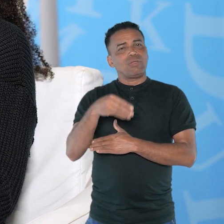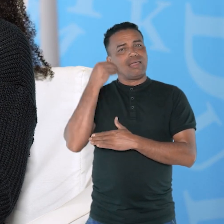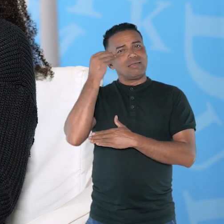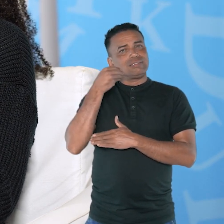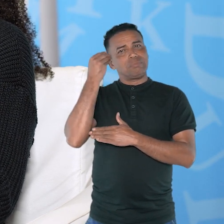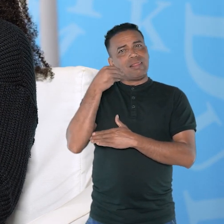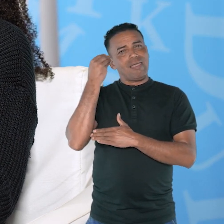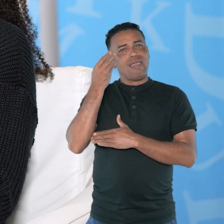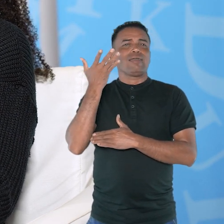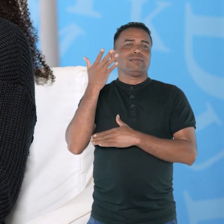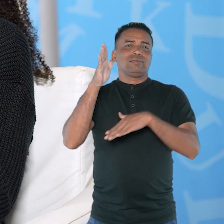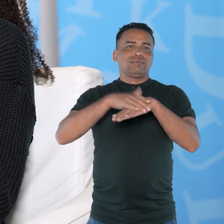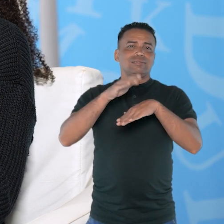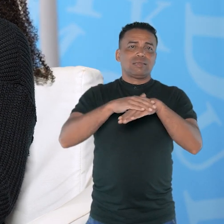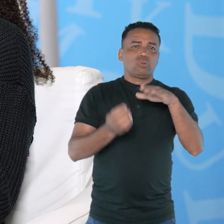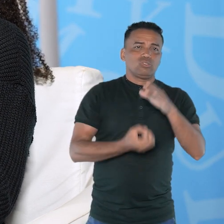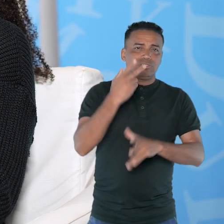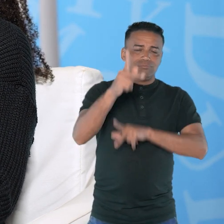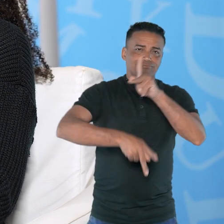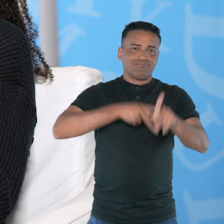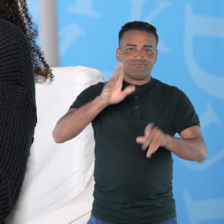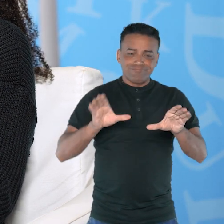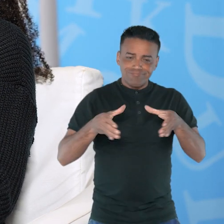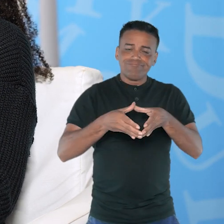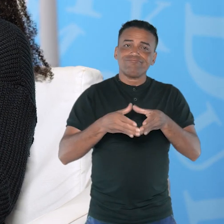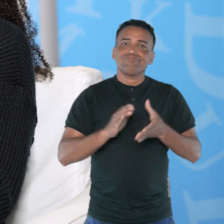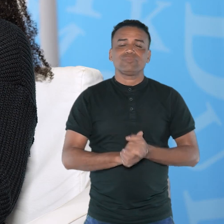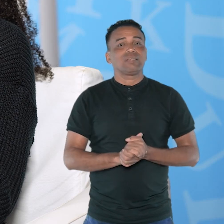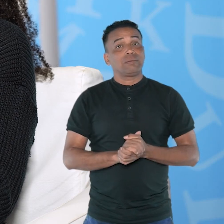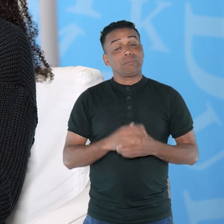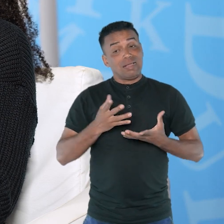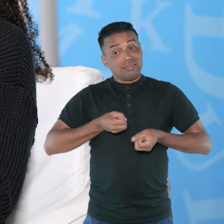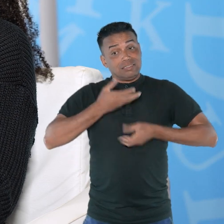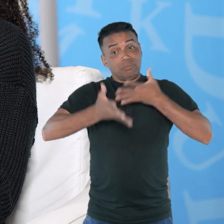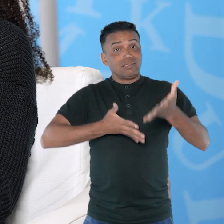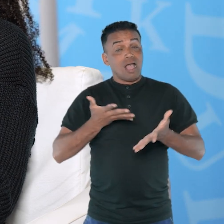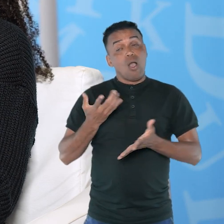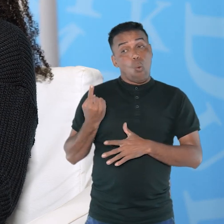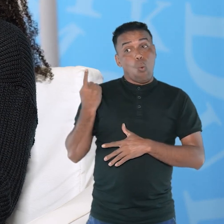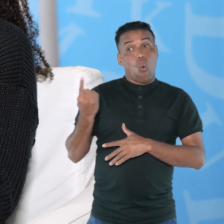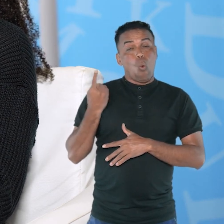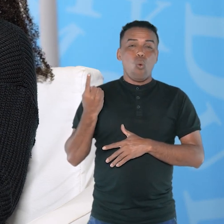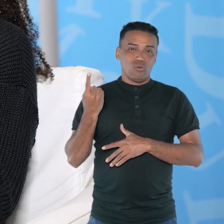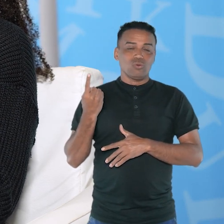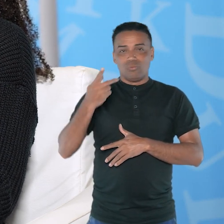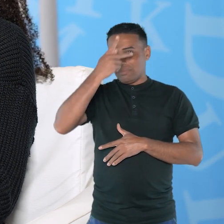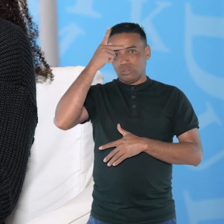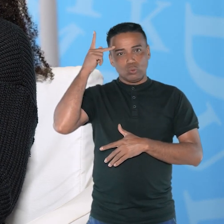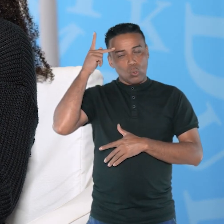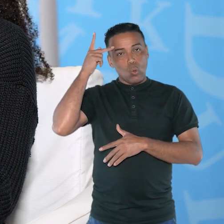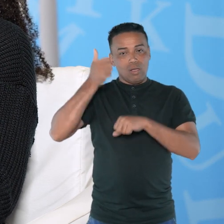experiência coletiva também, né? Apesar dela ser uma expressão altamente individual, né, o indivíduo artista que está escrevendo